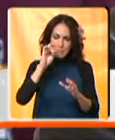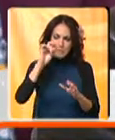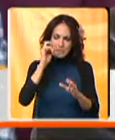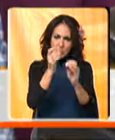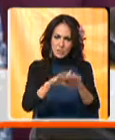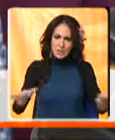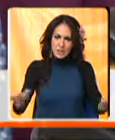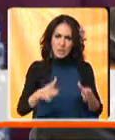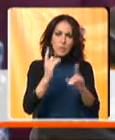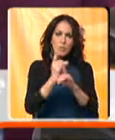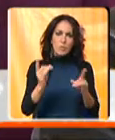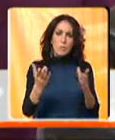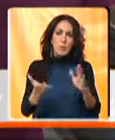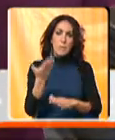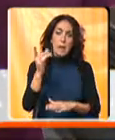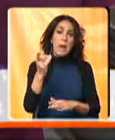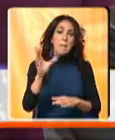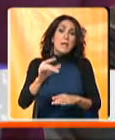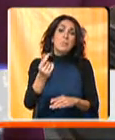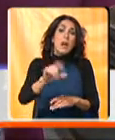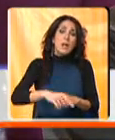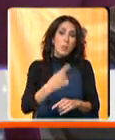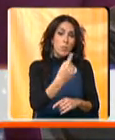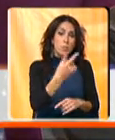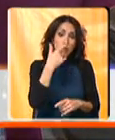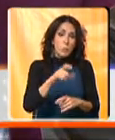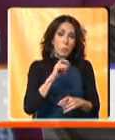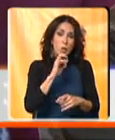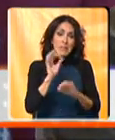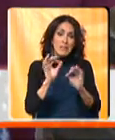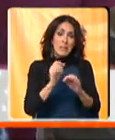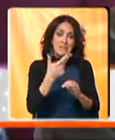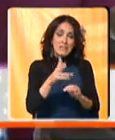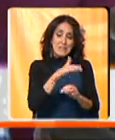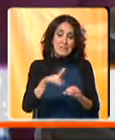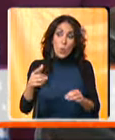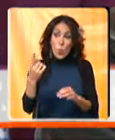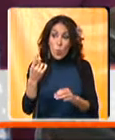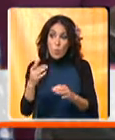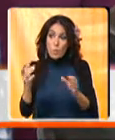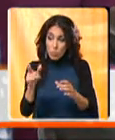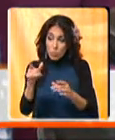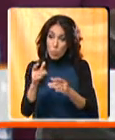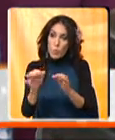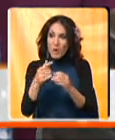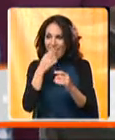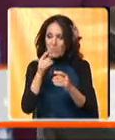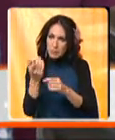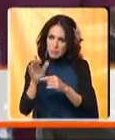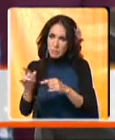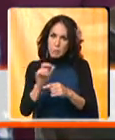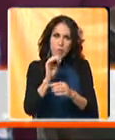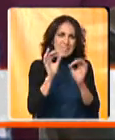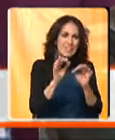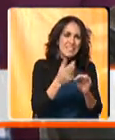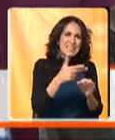prevenção. Até porque é muito mais barato. Cada caso destes dá para tratar 100 crianças, claro, ou mais. Claro. Não é? Portanto, é muito importante